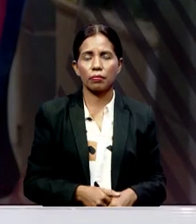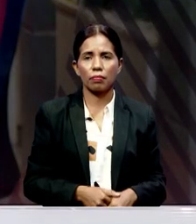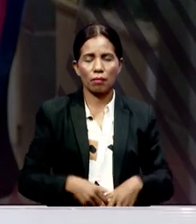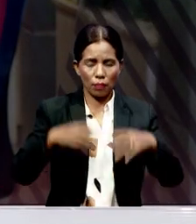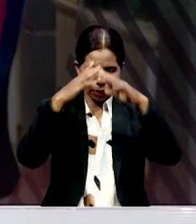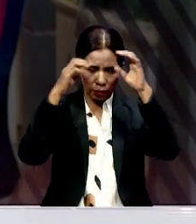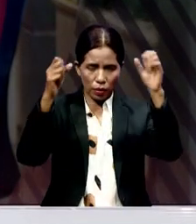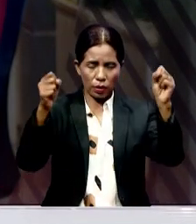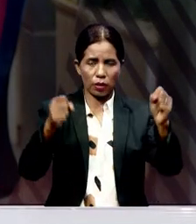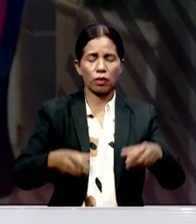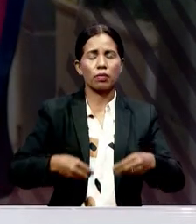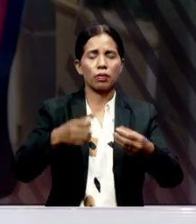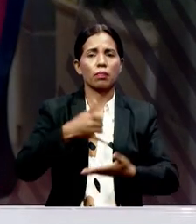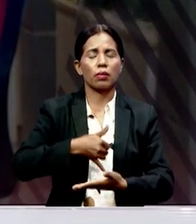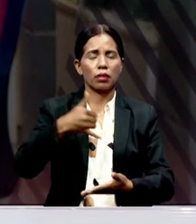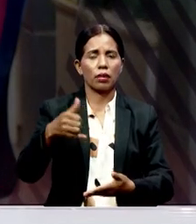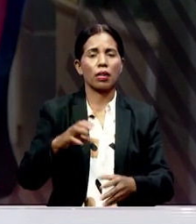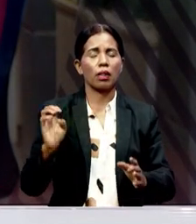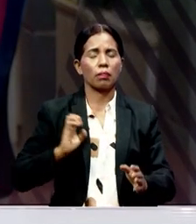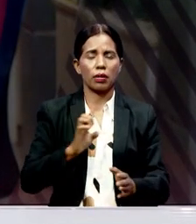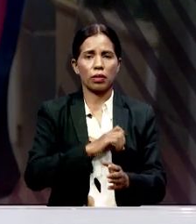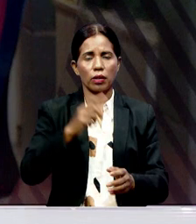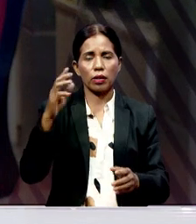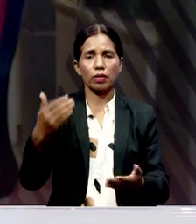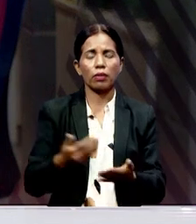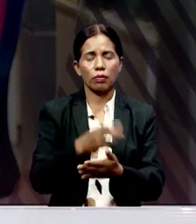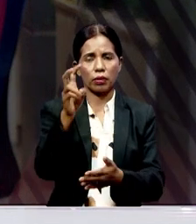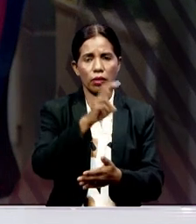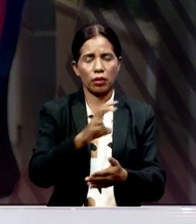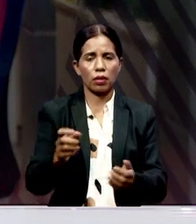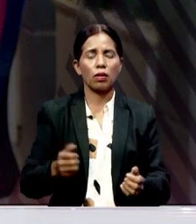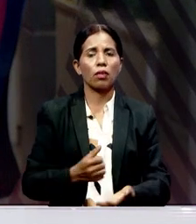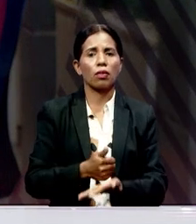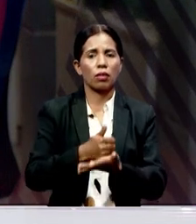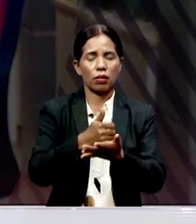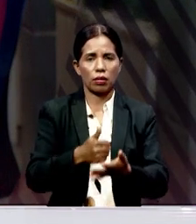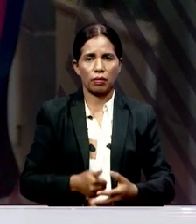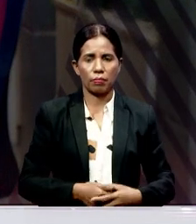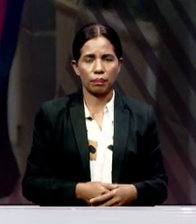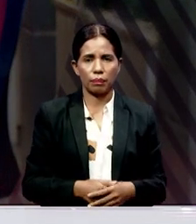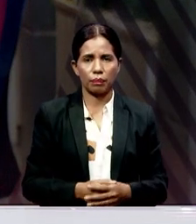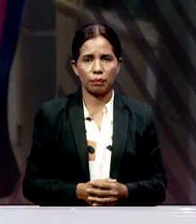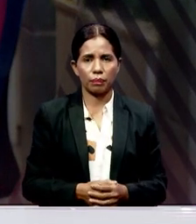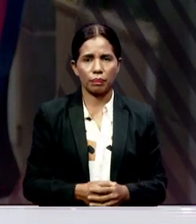Prezidente Repúblika kondekora Embaixadór Nova Zelândia ho Medalla Orden Timor-Leste.